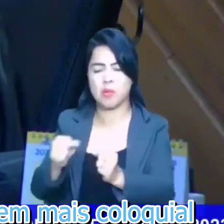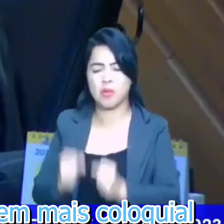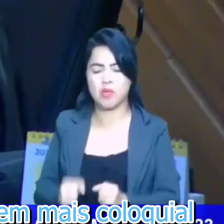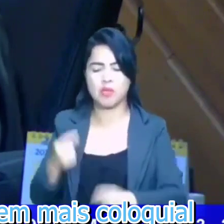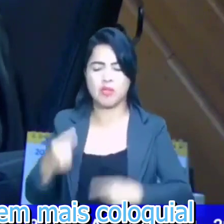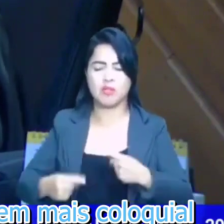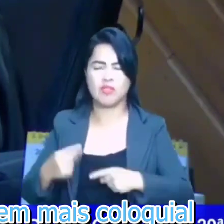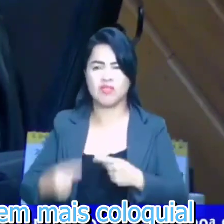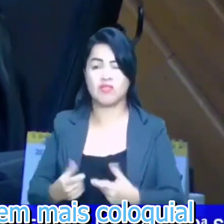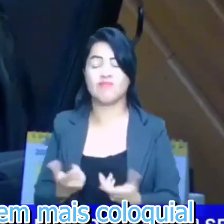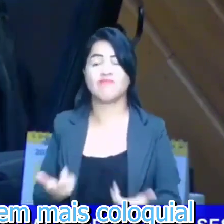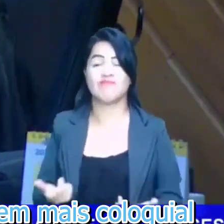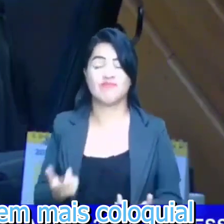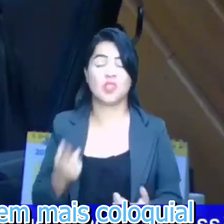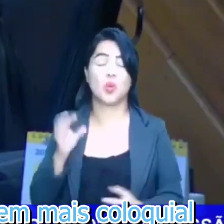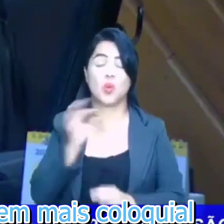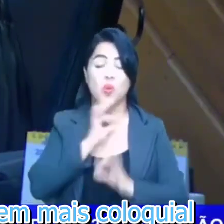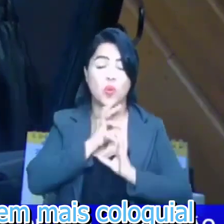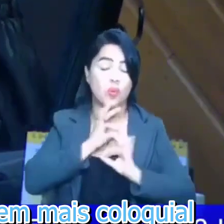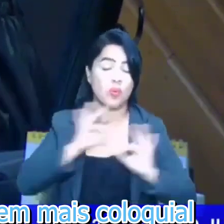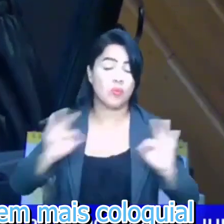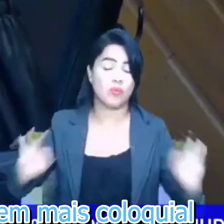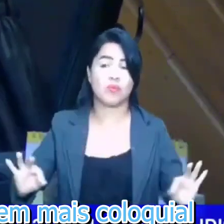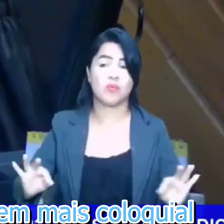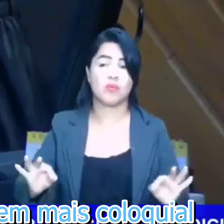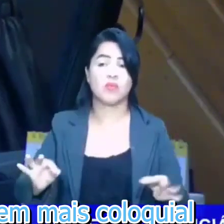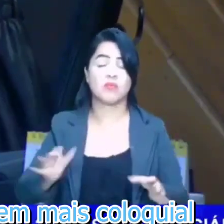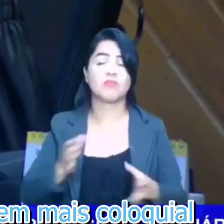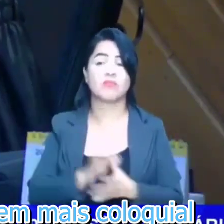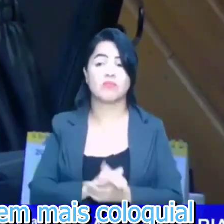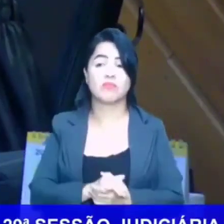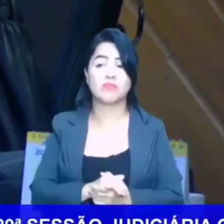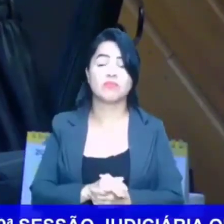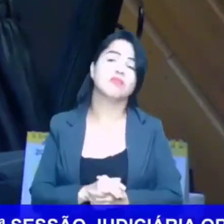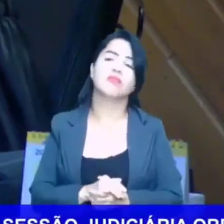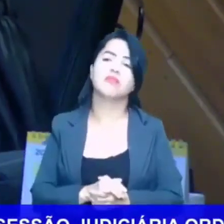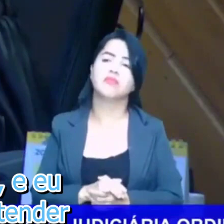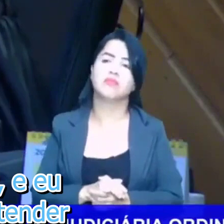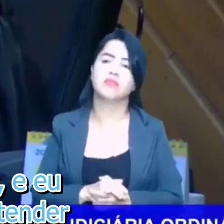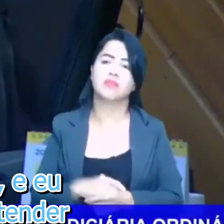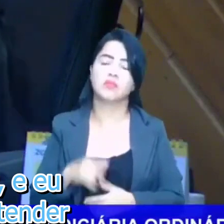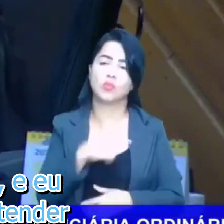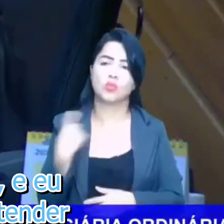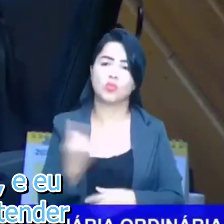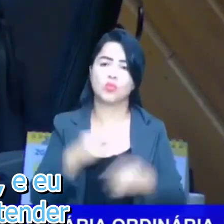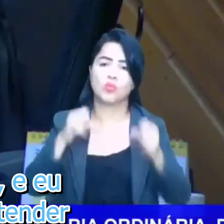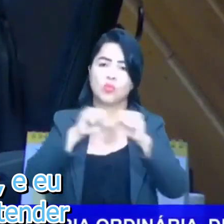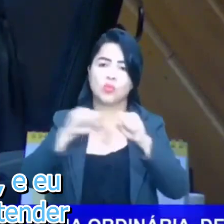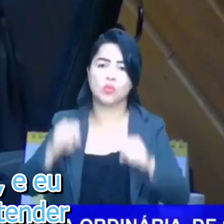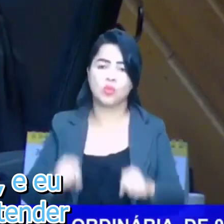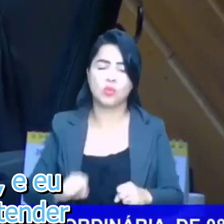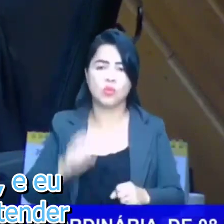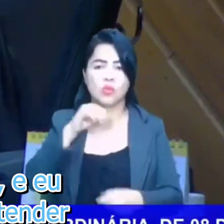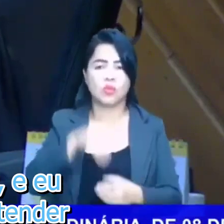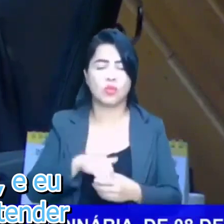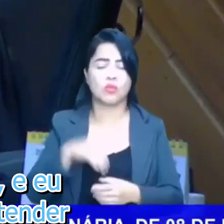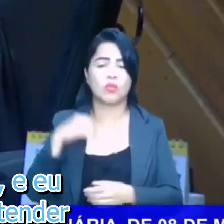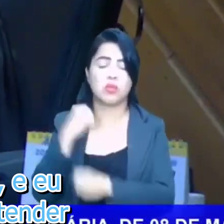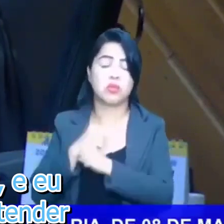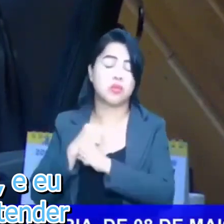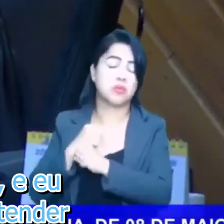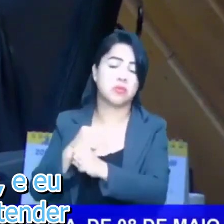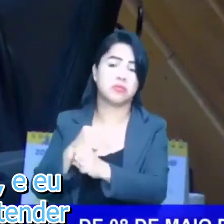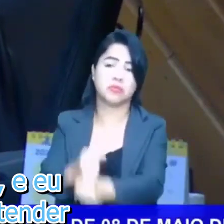por assim dizer, utilizando uma linguagem mais coloquial, do nosso sistema eleitoral. Isso vem de longos anos.